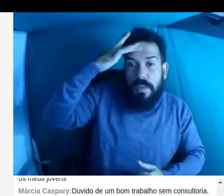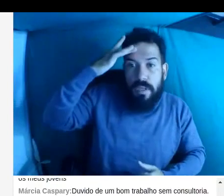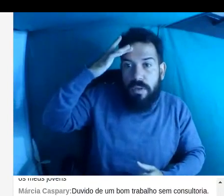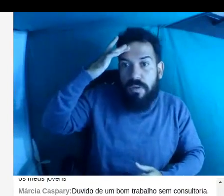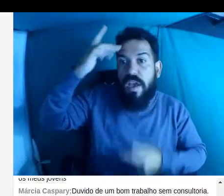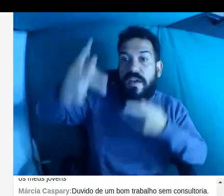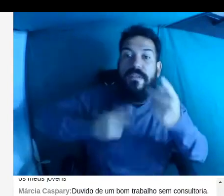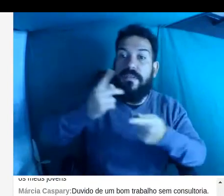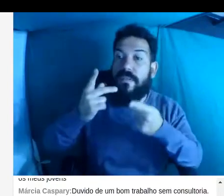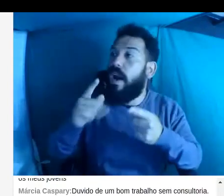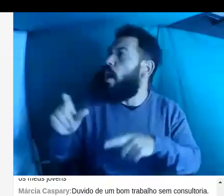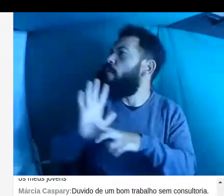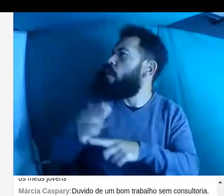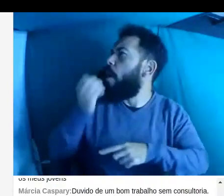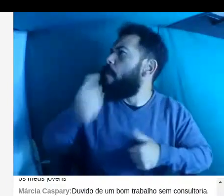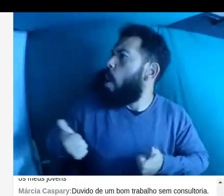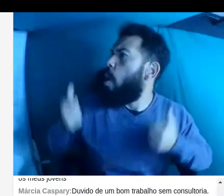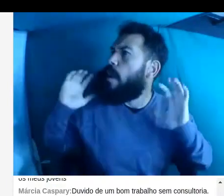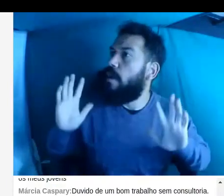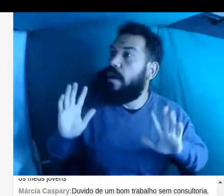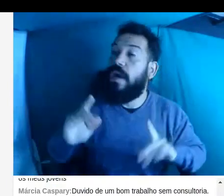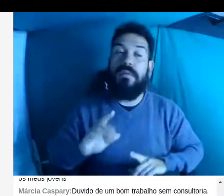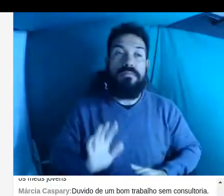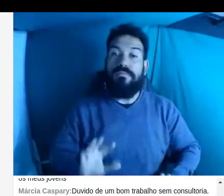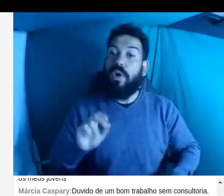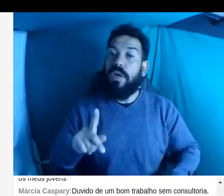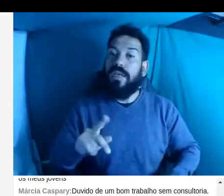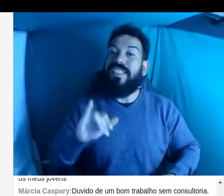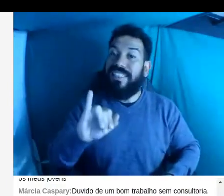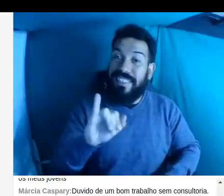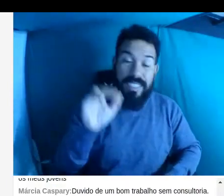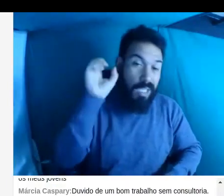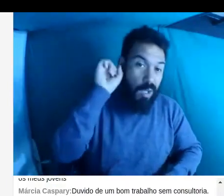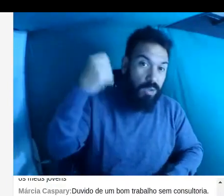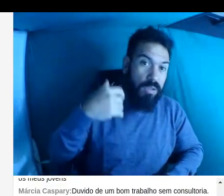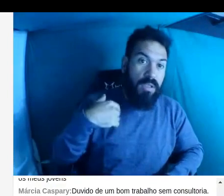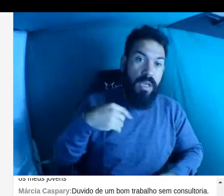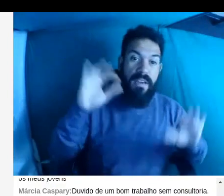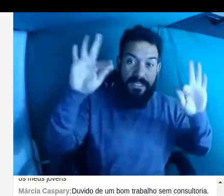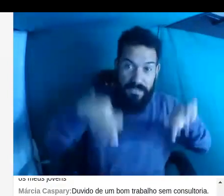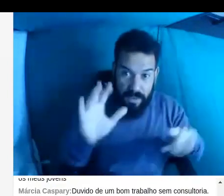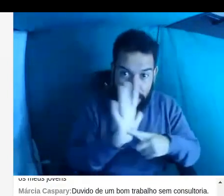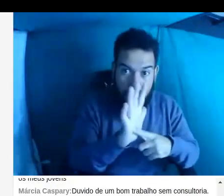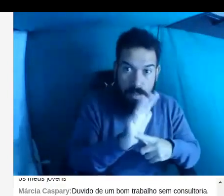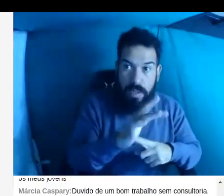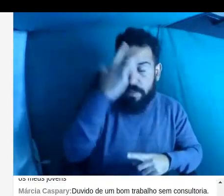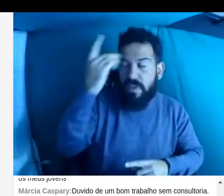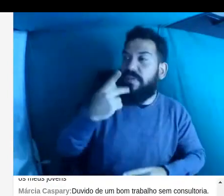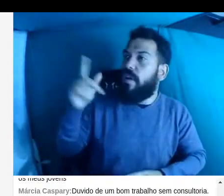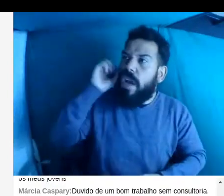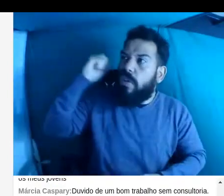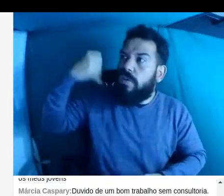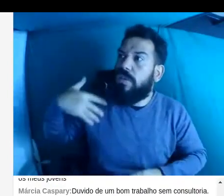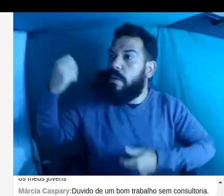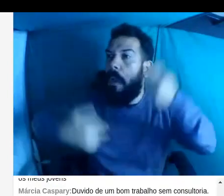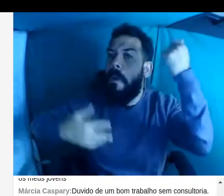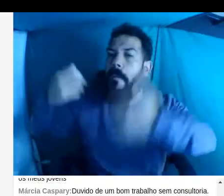filme. Quanto mais apagados nós passarmos no processo, mais nós perceberemos que deu certo.